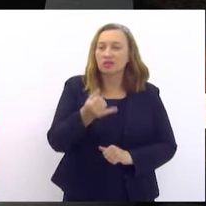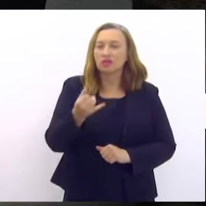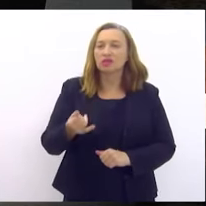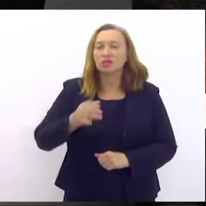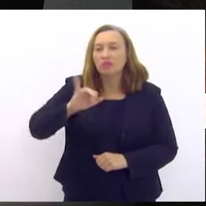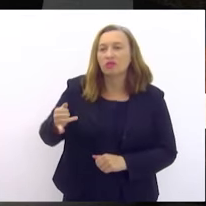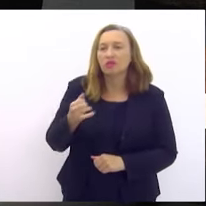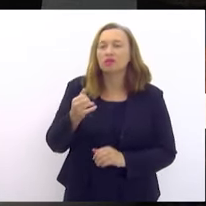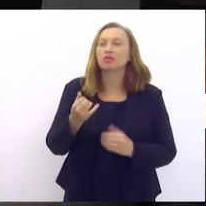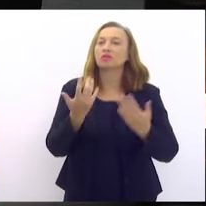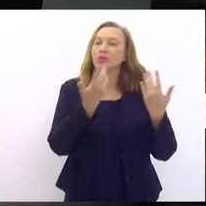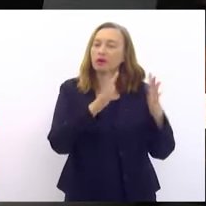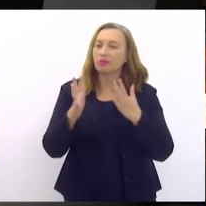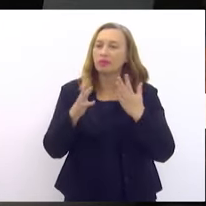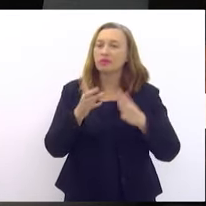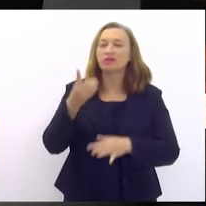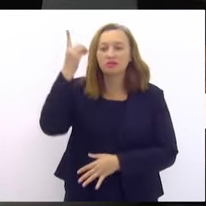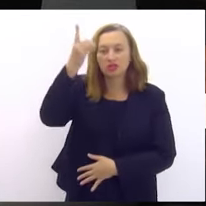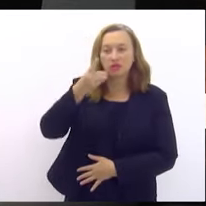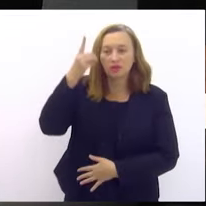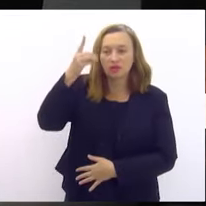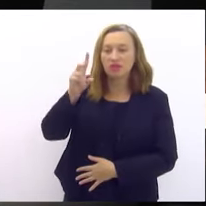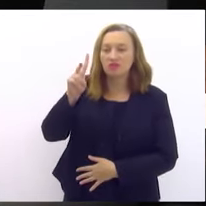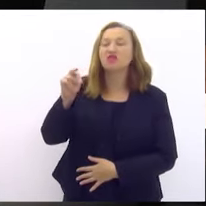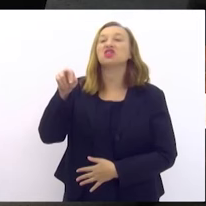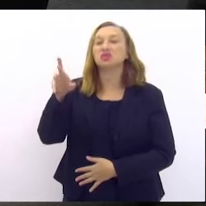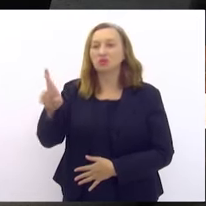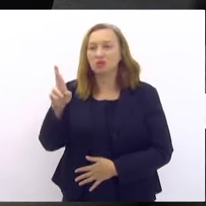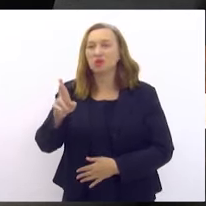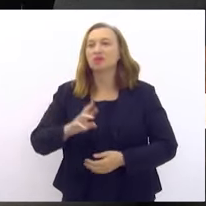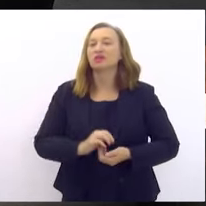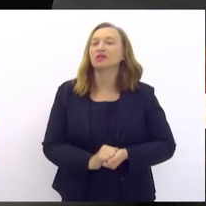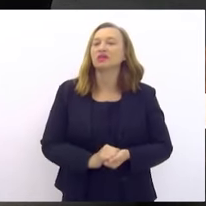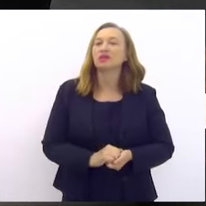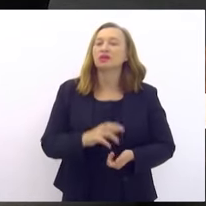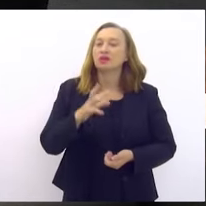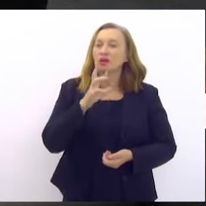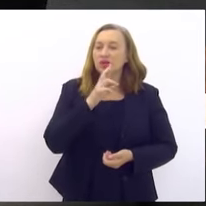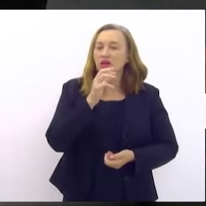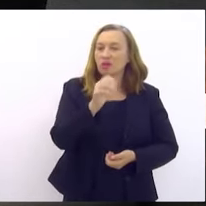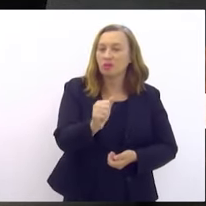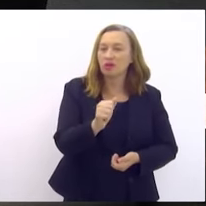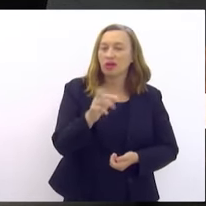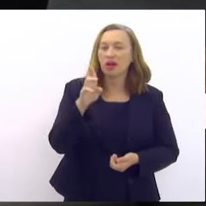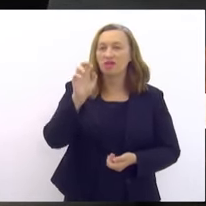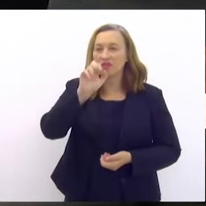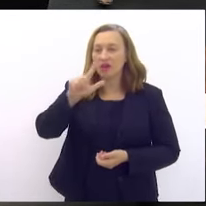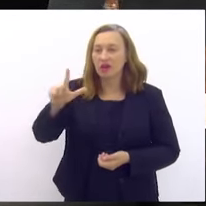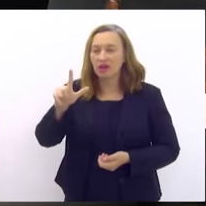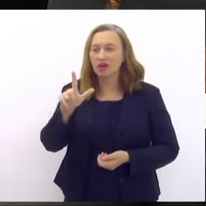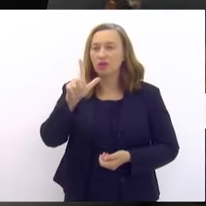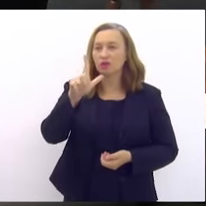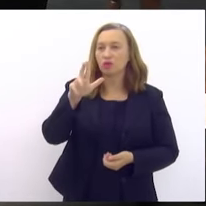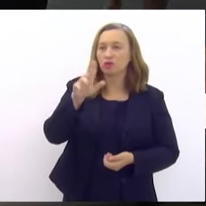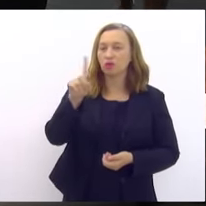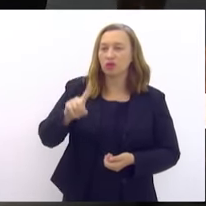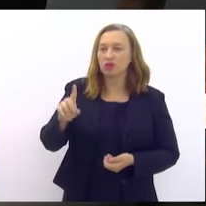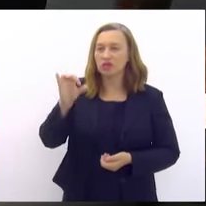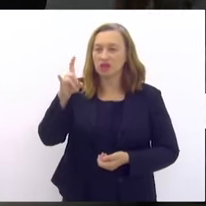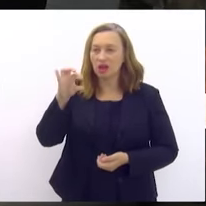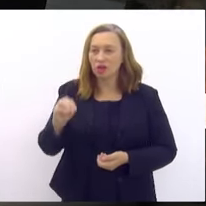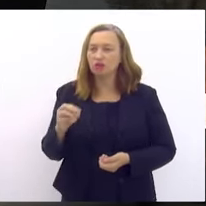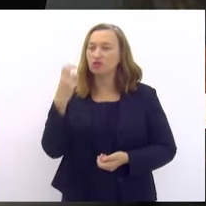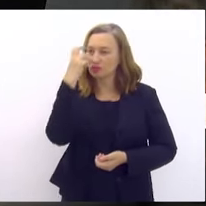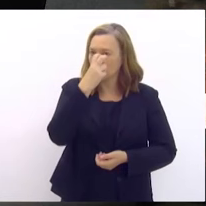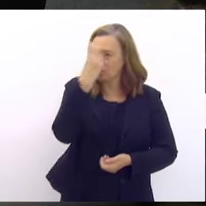oportunidade para parabenizar os deputados Vitor Júnior Rodrigo Amorim Rafael Nobre Lu clud riro e vernica Lima